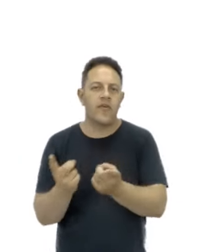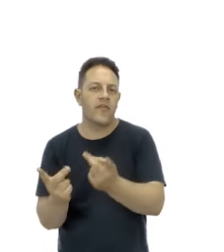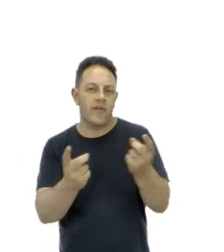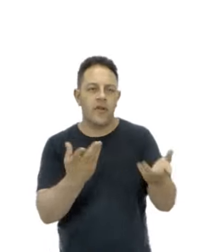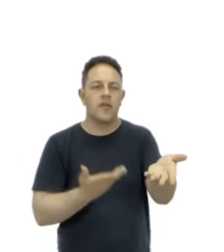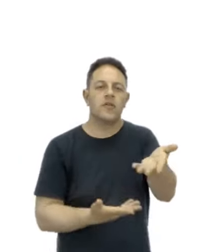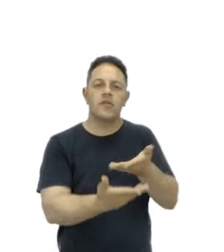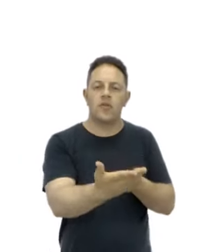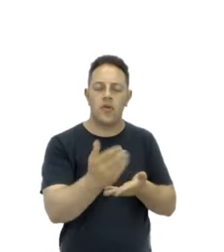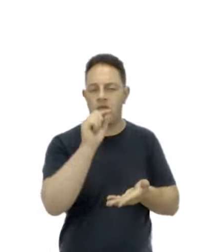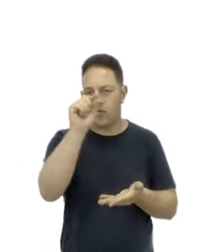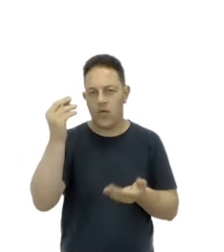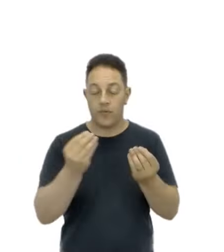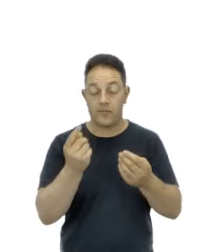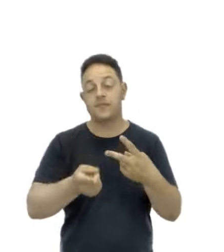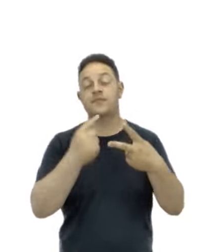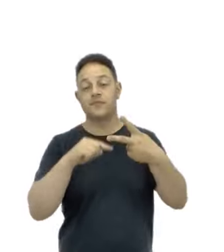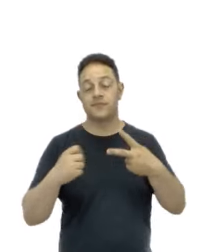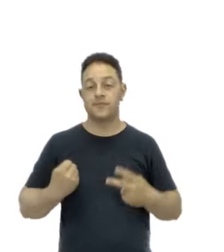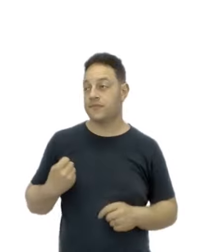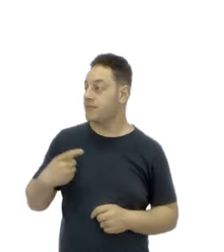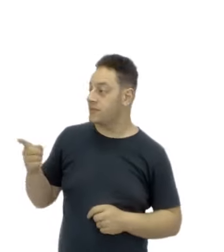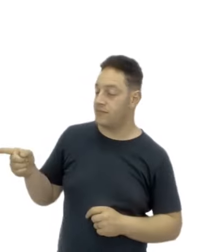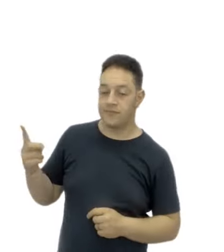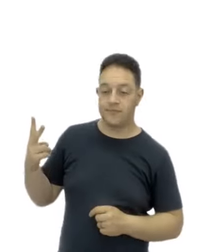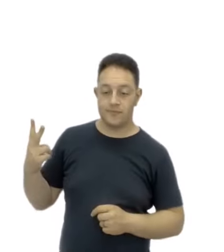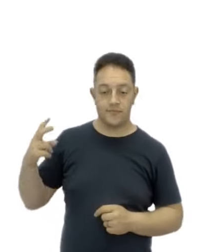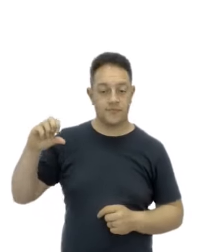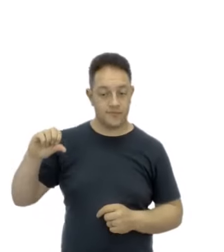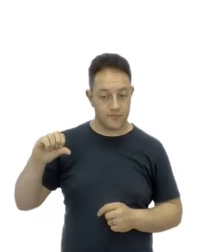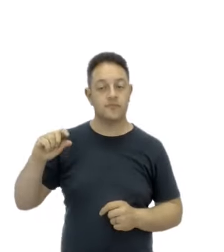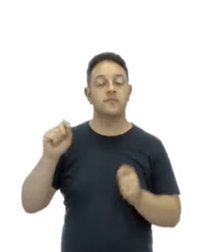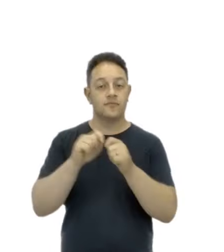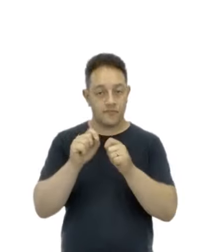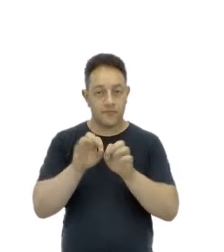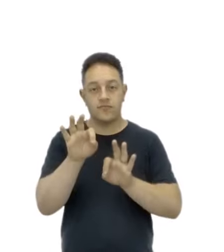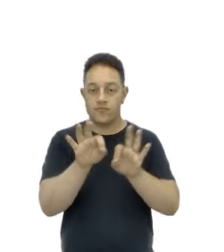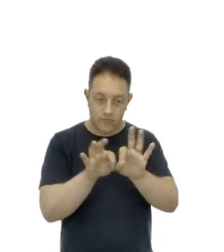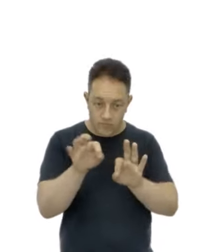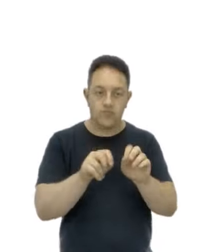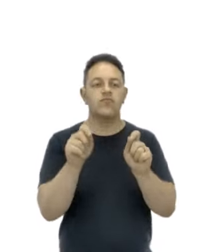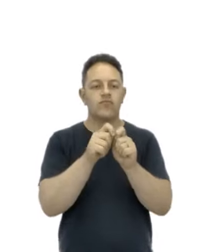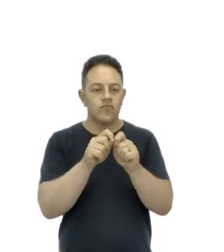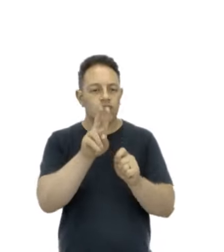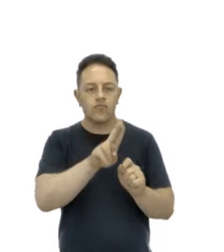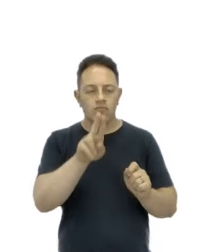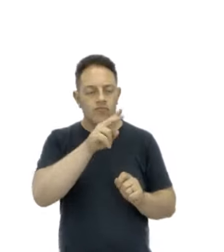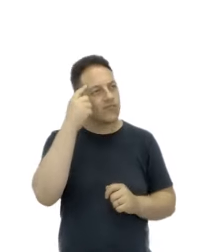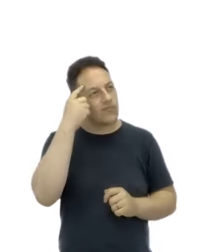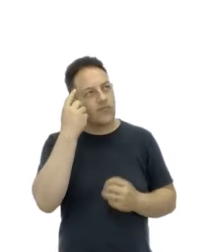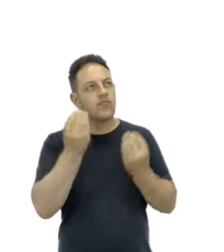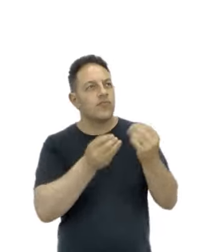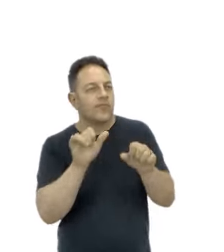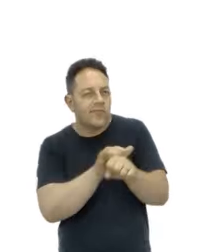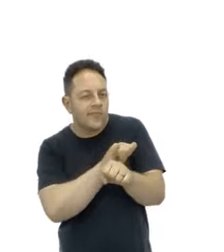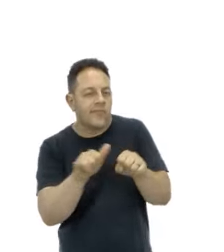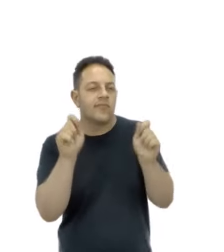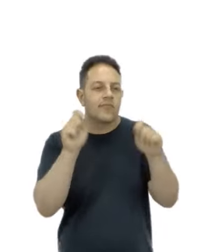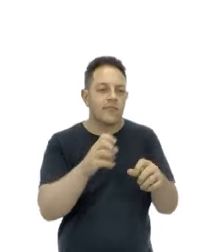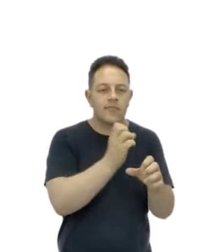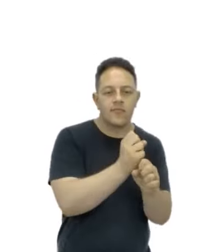troca. E a 29, construir, utilizar e desenvolver estratégias diversas para